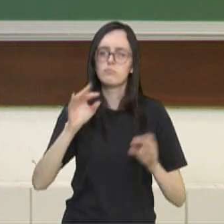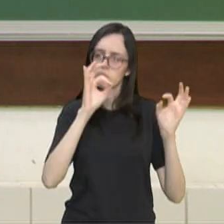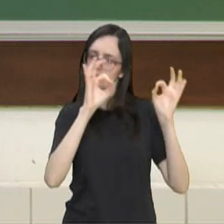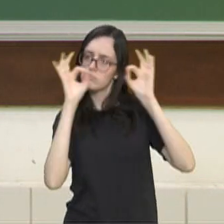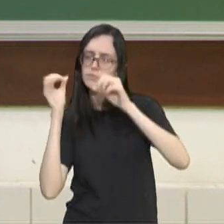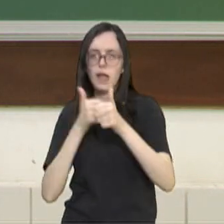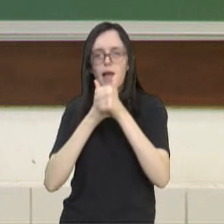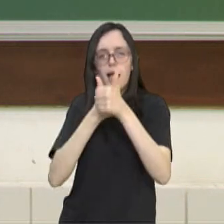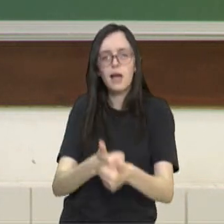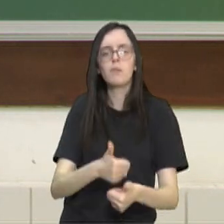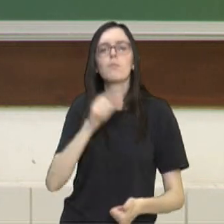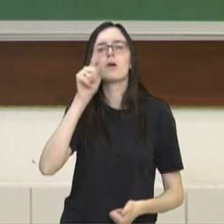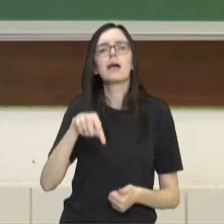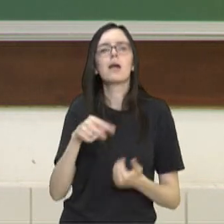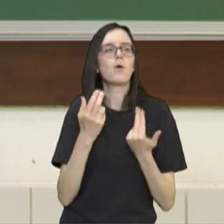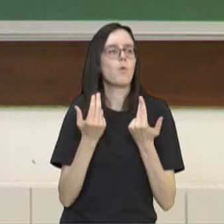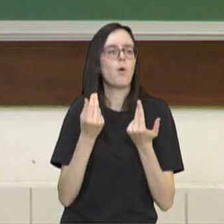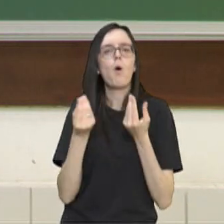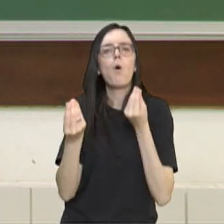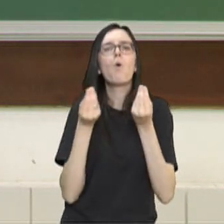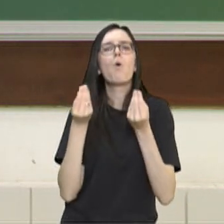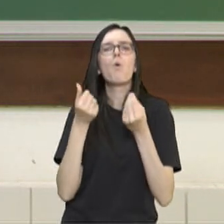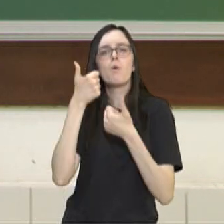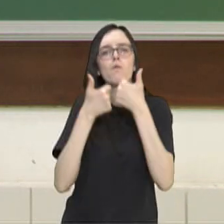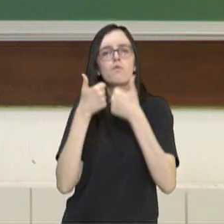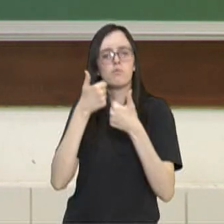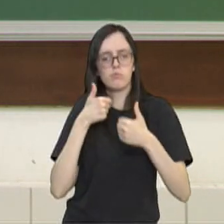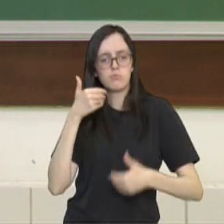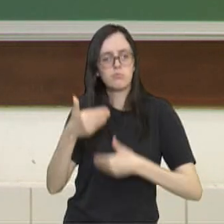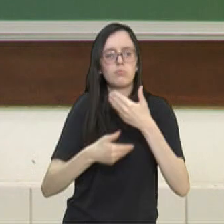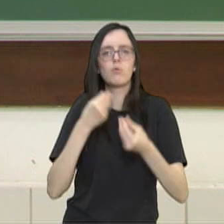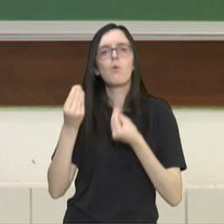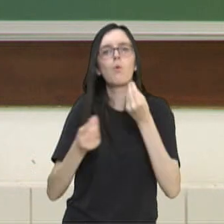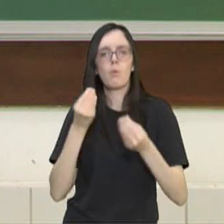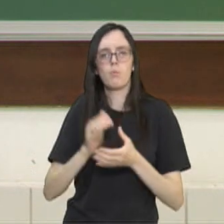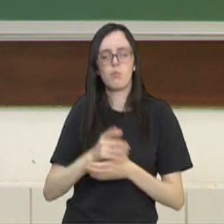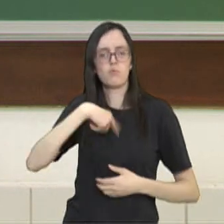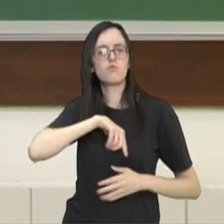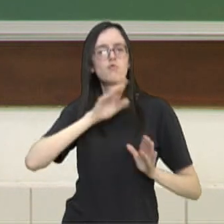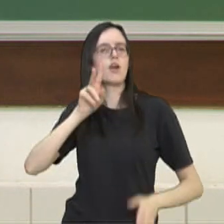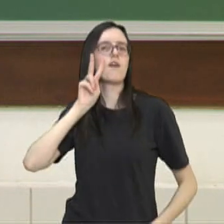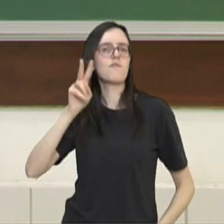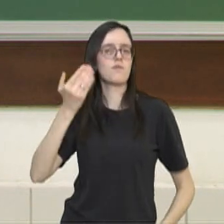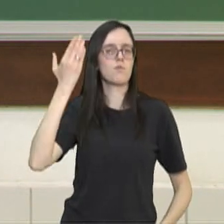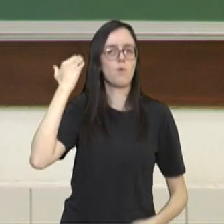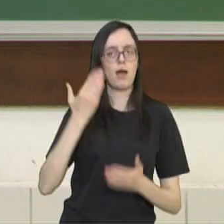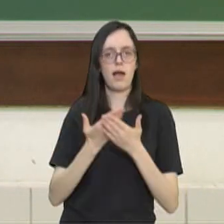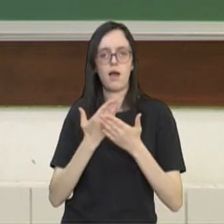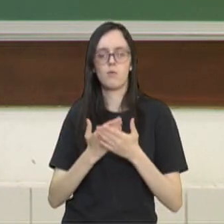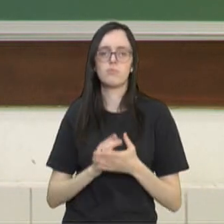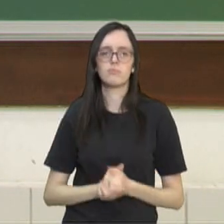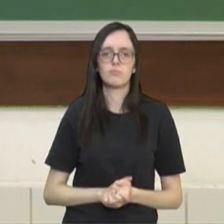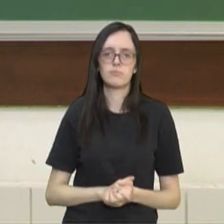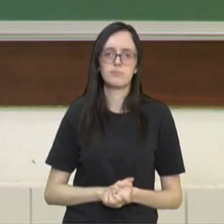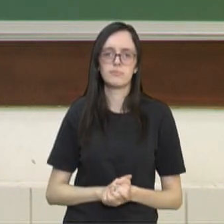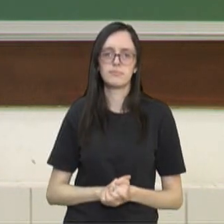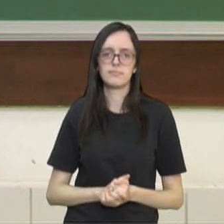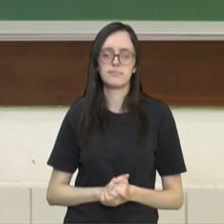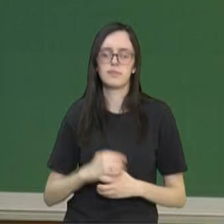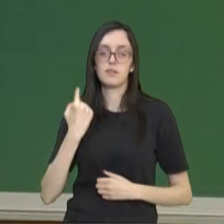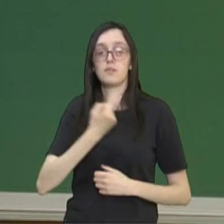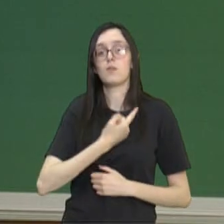as suas características e vem perpetuando, vem evoluindo com o passar do tempo. Acredito que vocês já tenham,